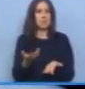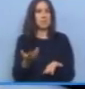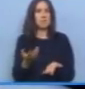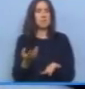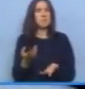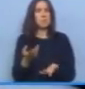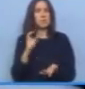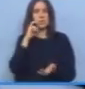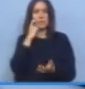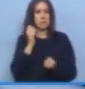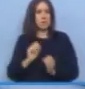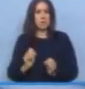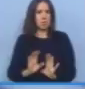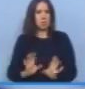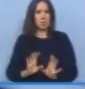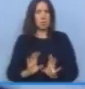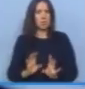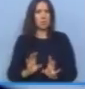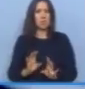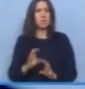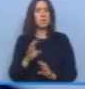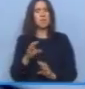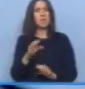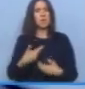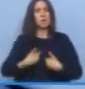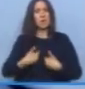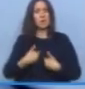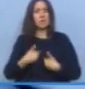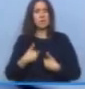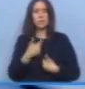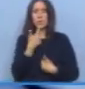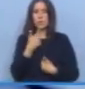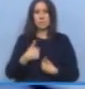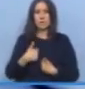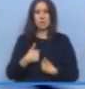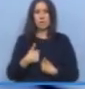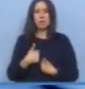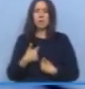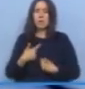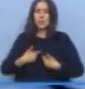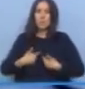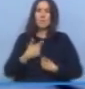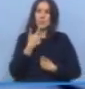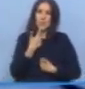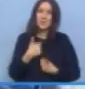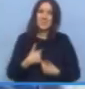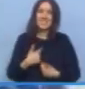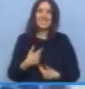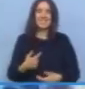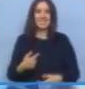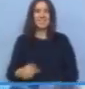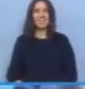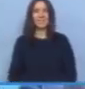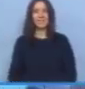desfiança e essas coisas. E isso ajudou me muito. Muito